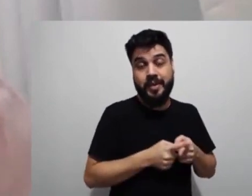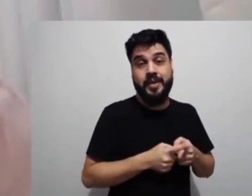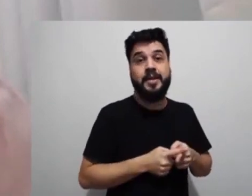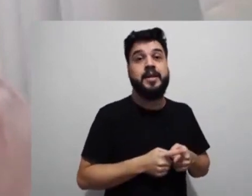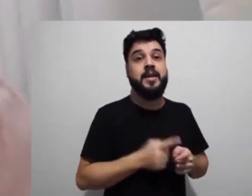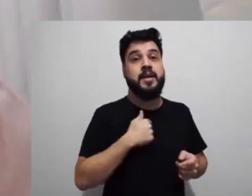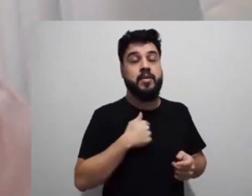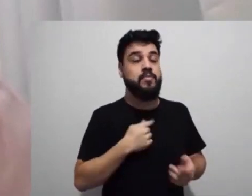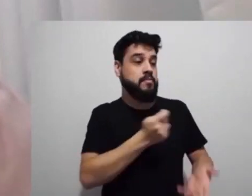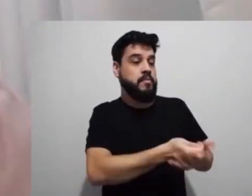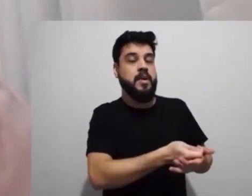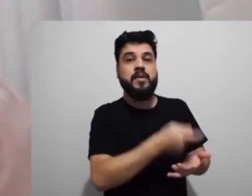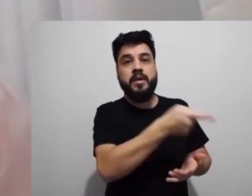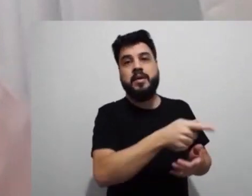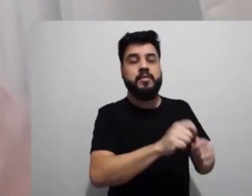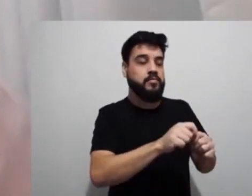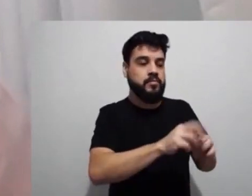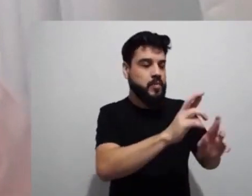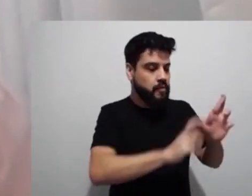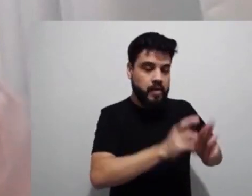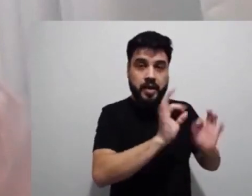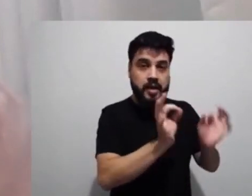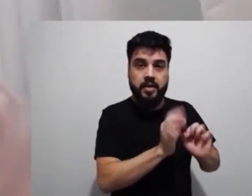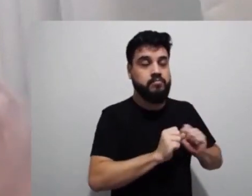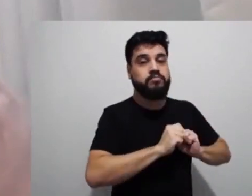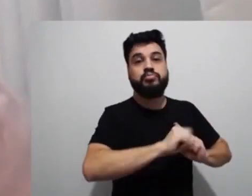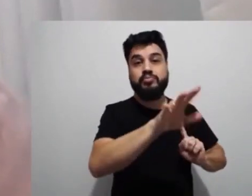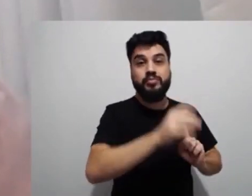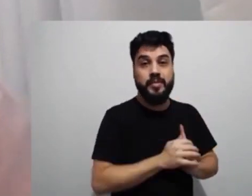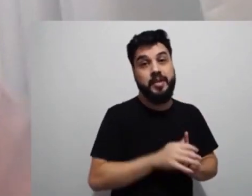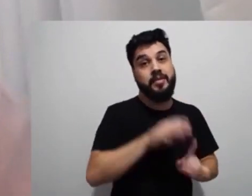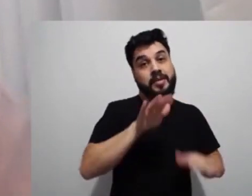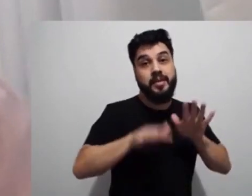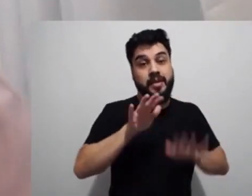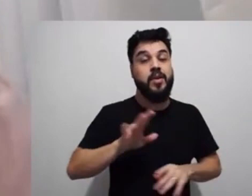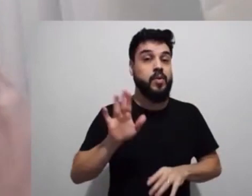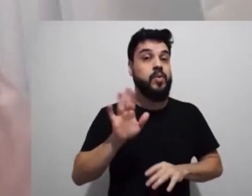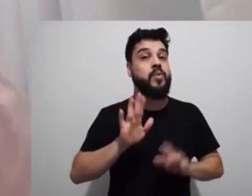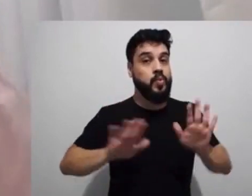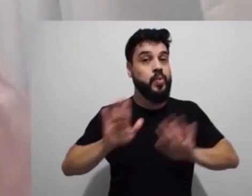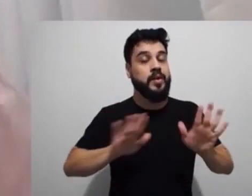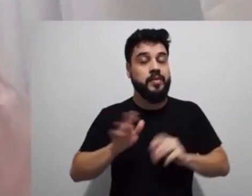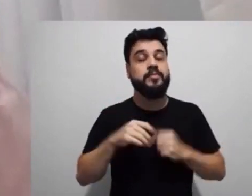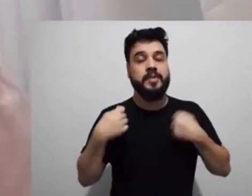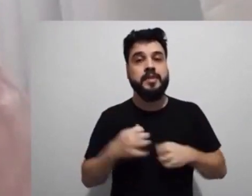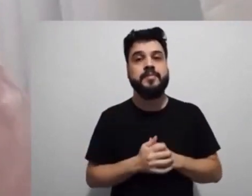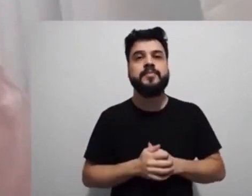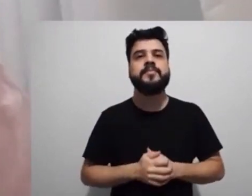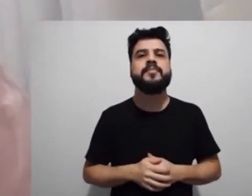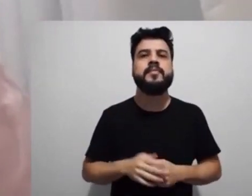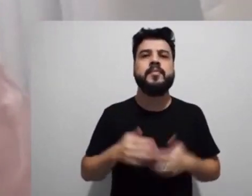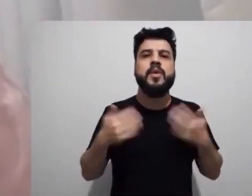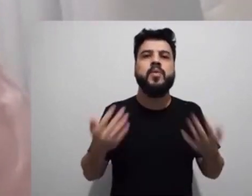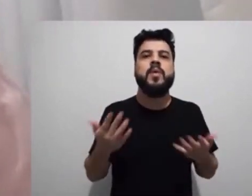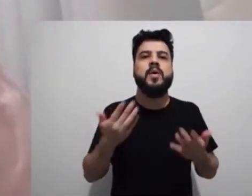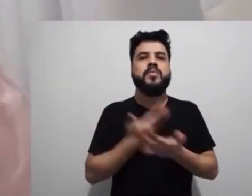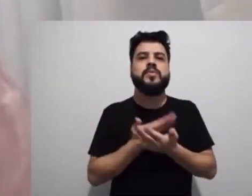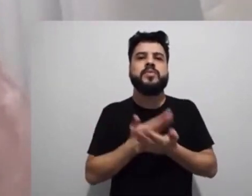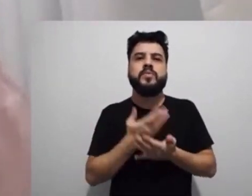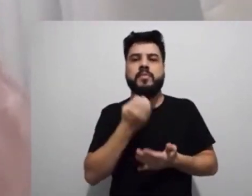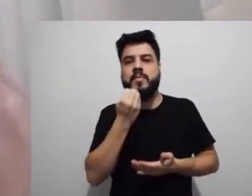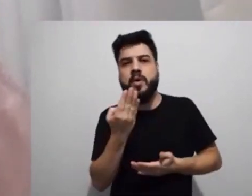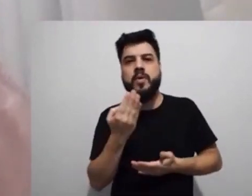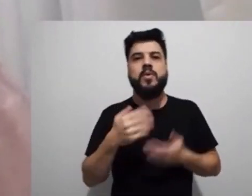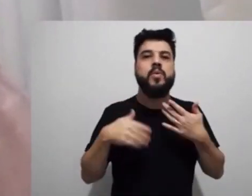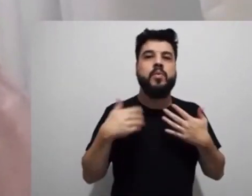avaliação por página, você apenas paga e publica, né? Porque também a publicação já vê um fim. Então, você paga uma taxa e ninguém avalia, é só